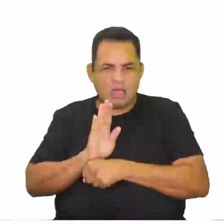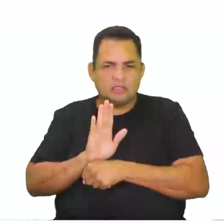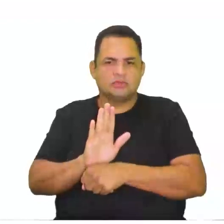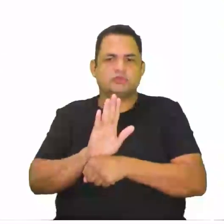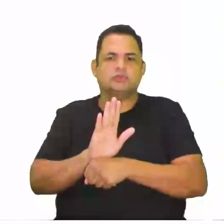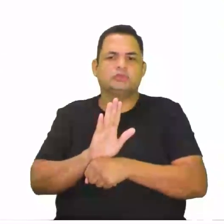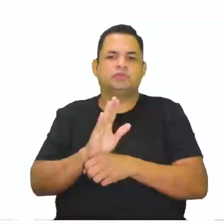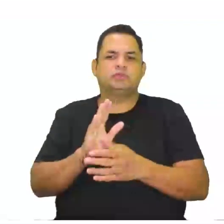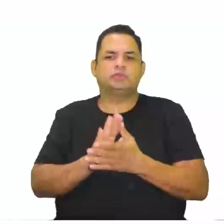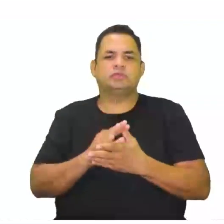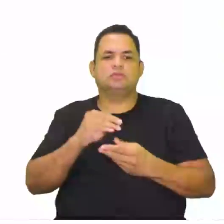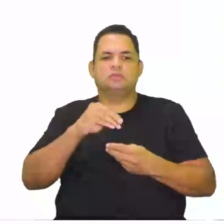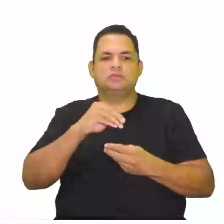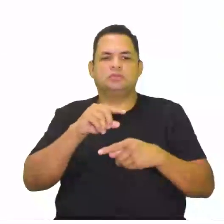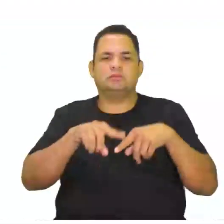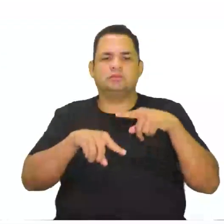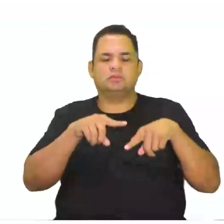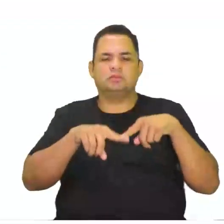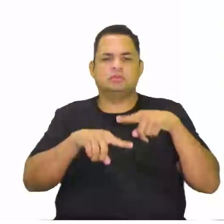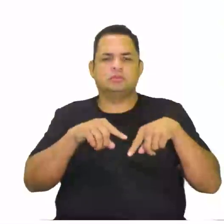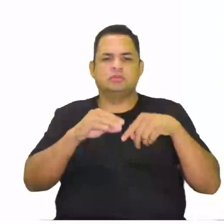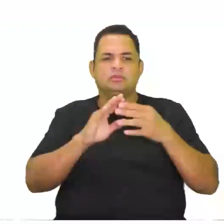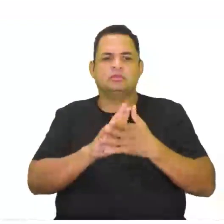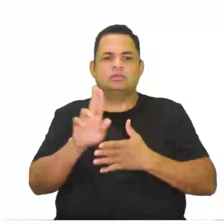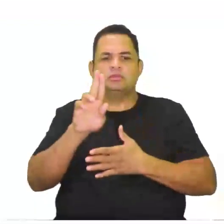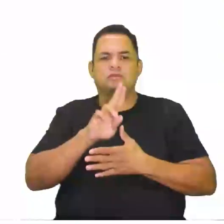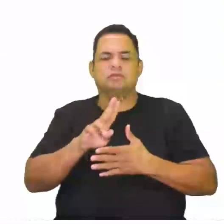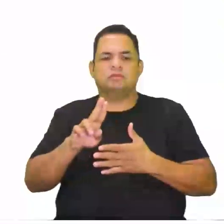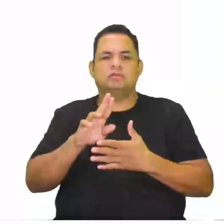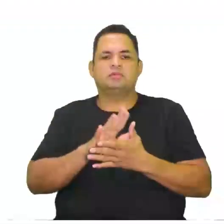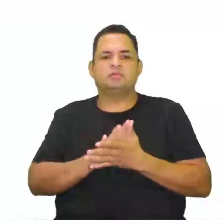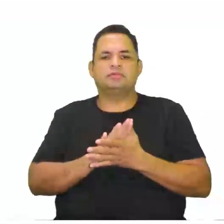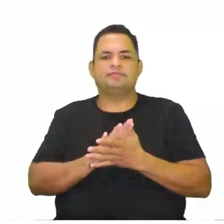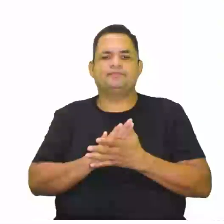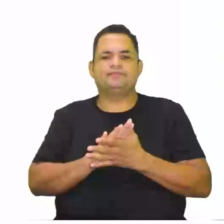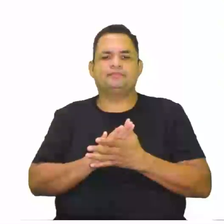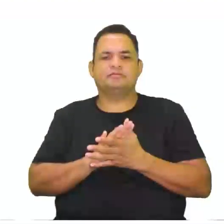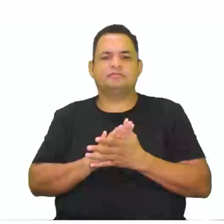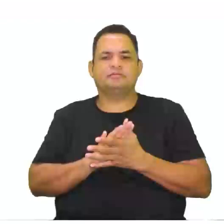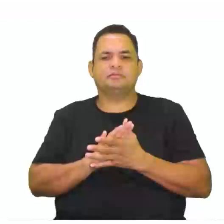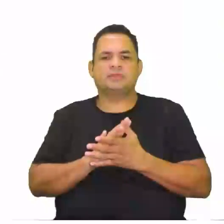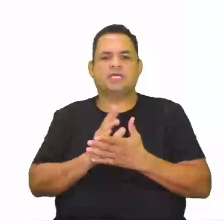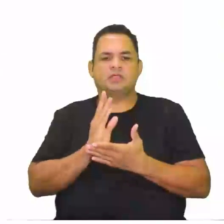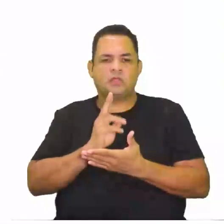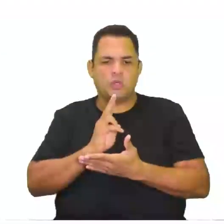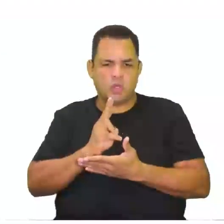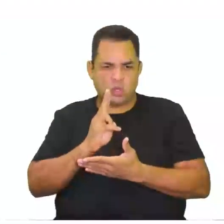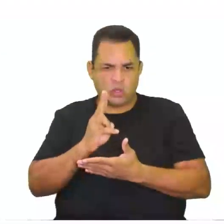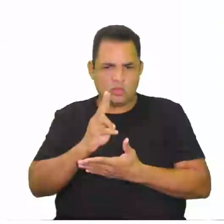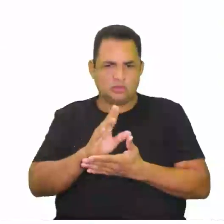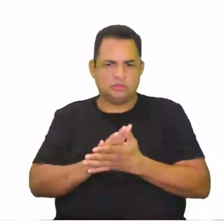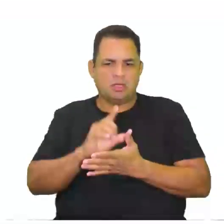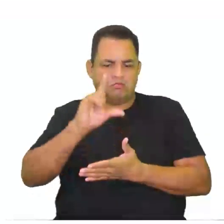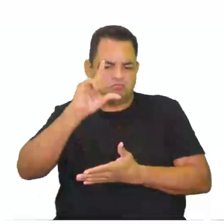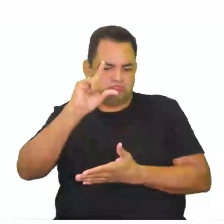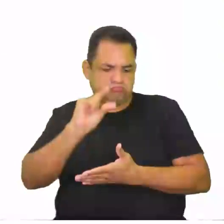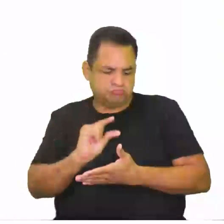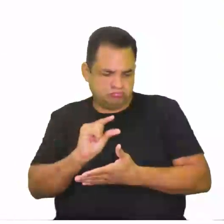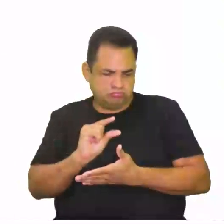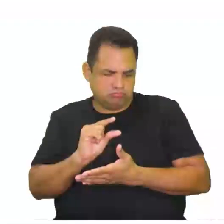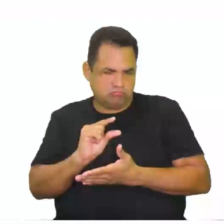possível, o uso ou usadas, inóculas no processo. A gente quer o menos